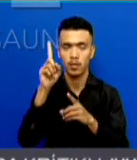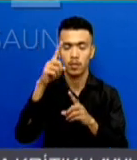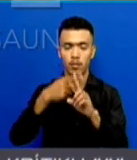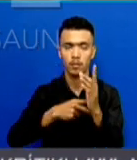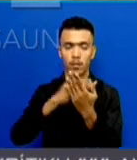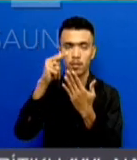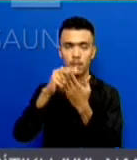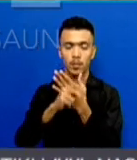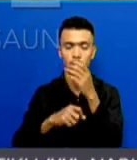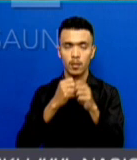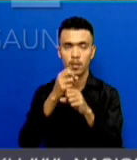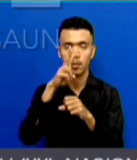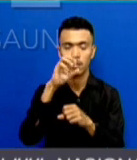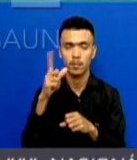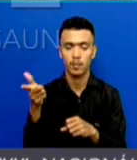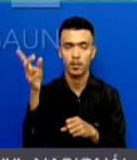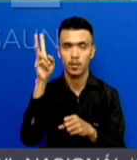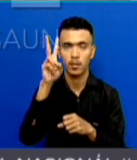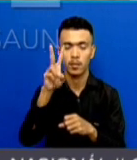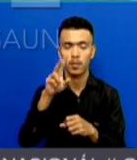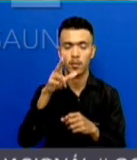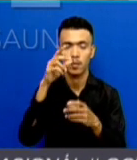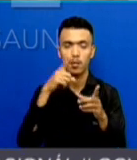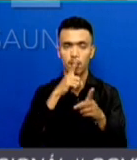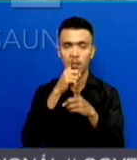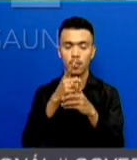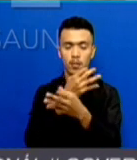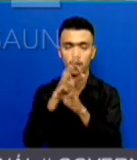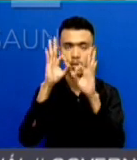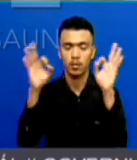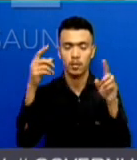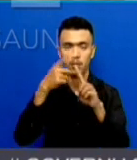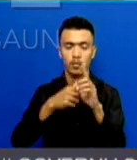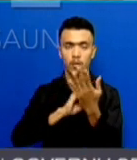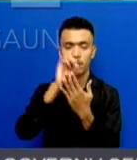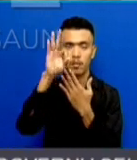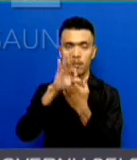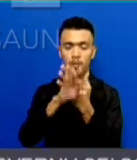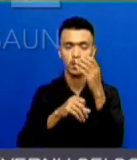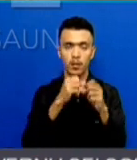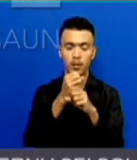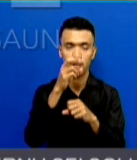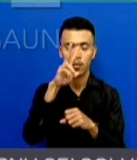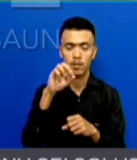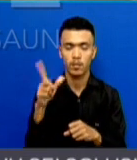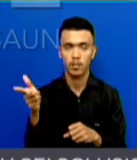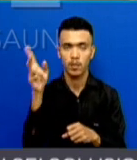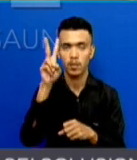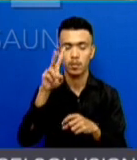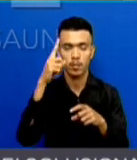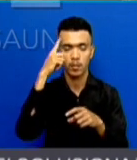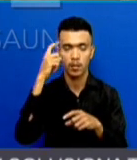ruaronulu resinida, tuir lolos, projeto refere, finaliza ona e fulan fevereiro tinan rihun ruaronulu resinrua, maybe